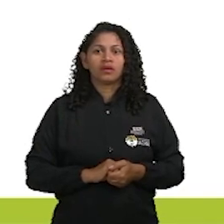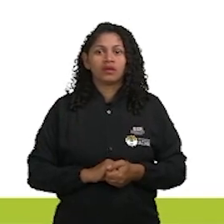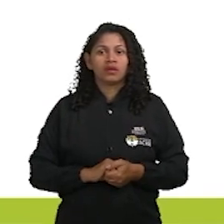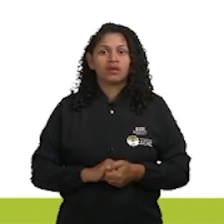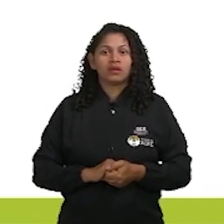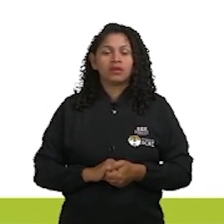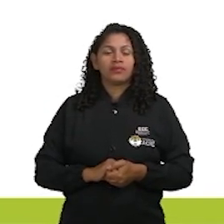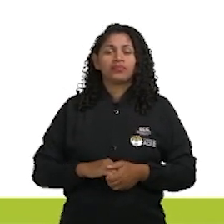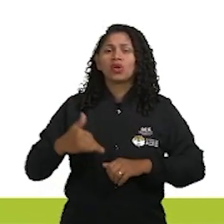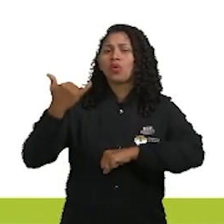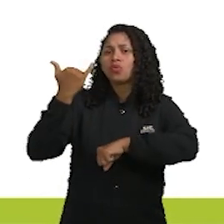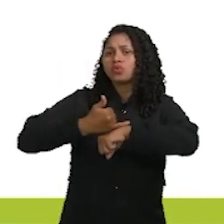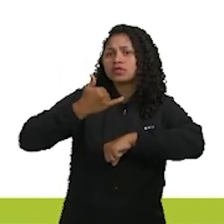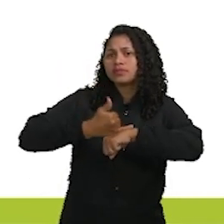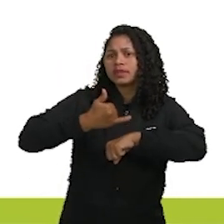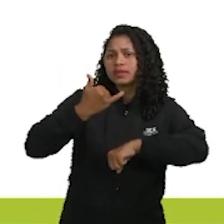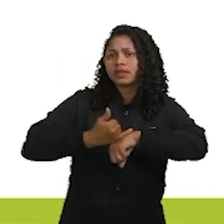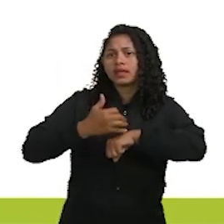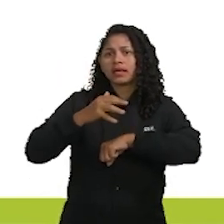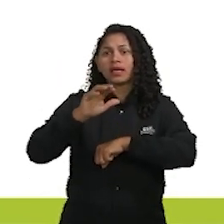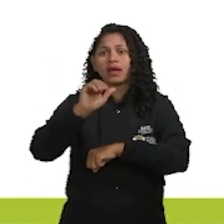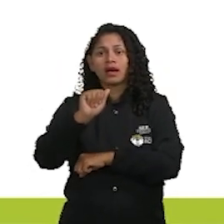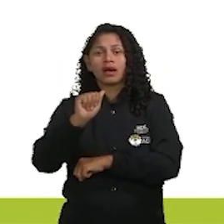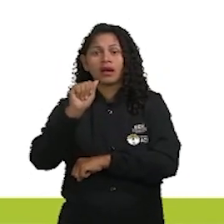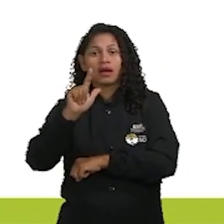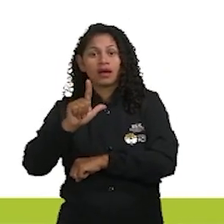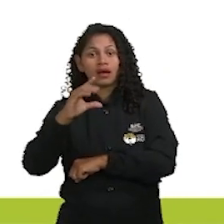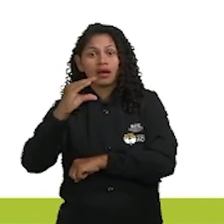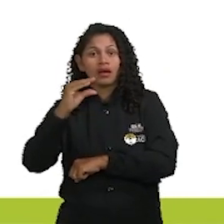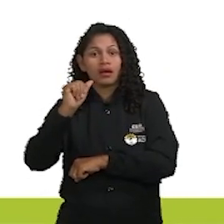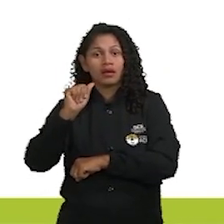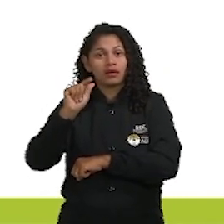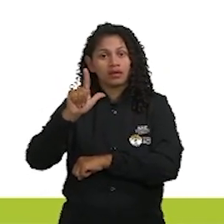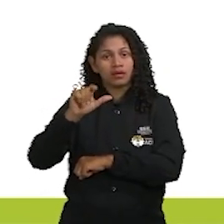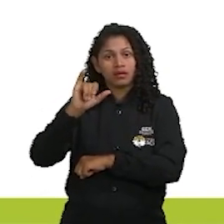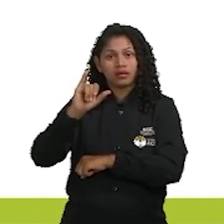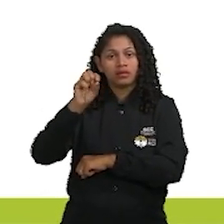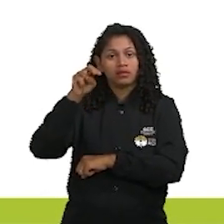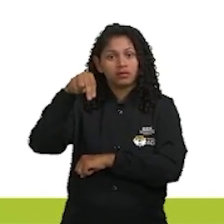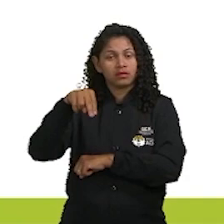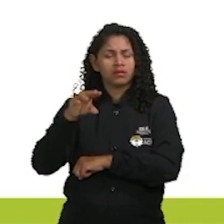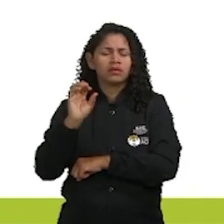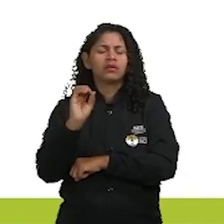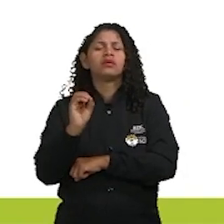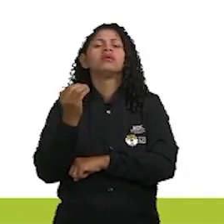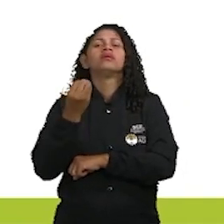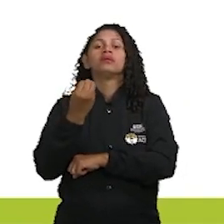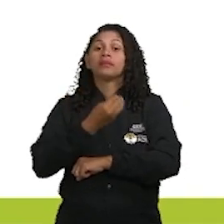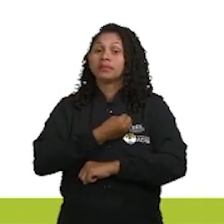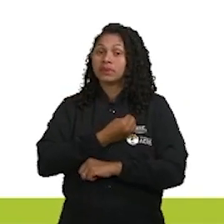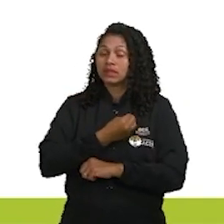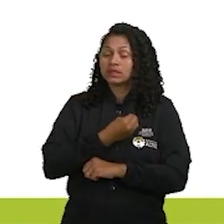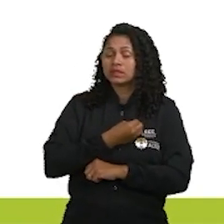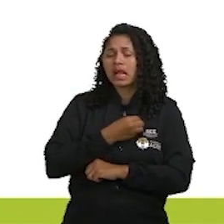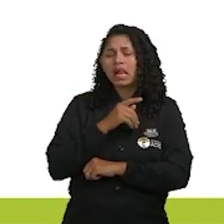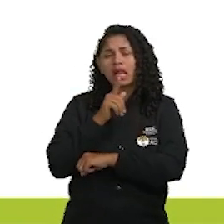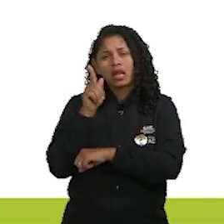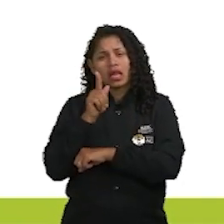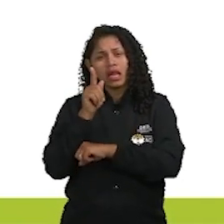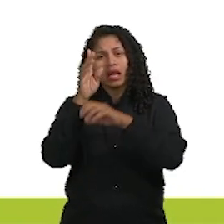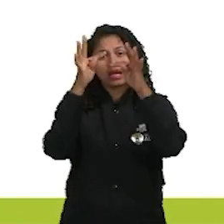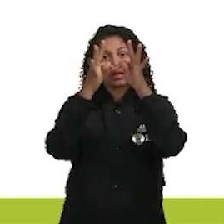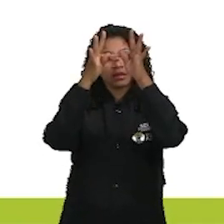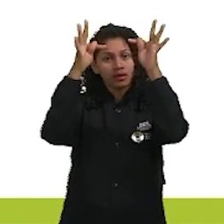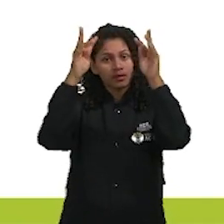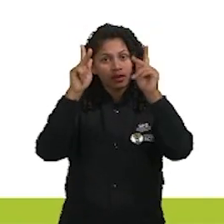os metais alcalinos? São aqueles elementos que estão presentes lá no grupo 1 da nossa tabela